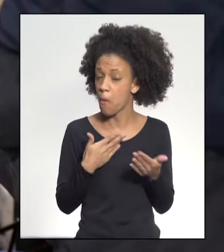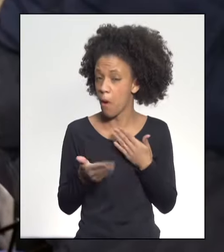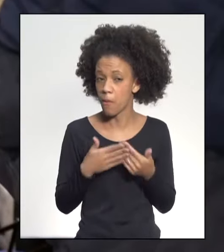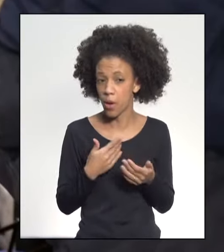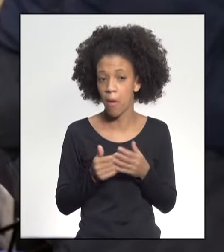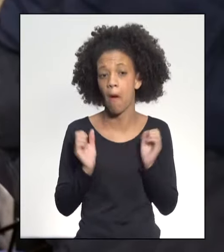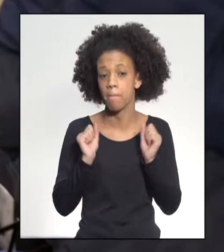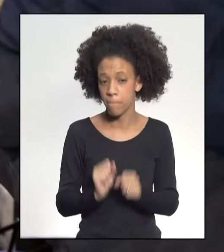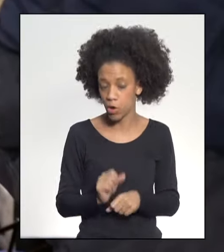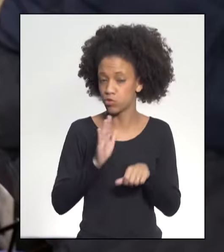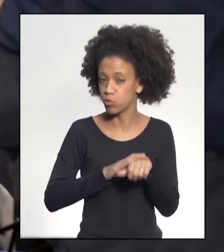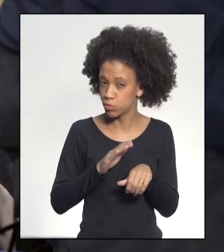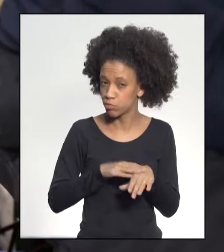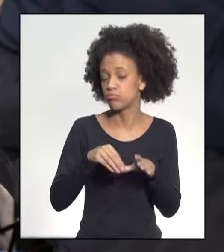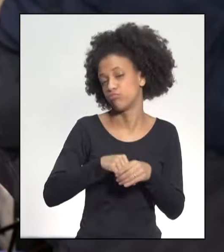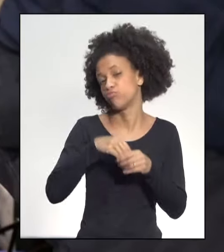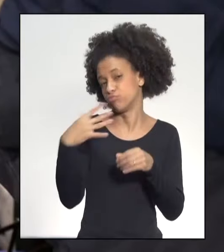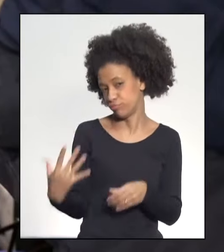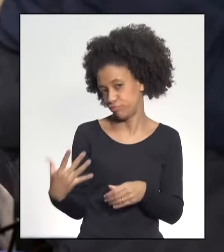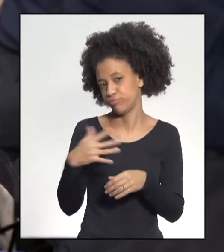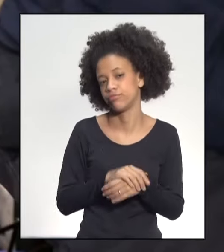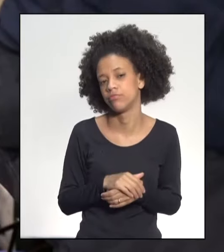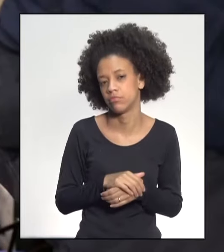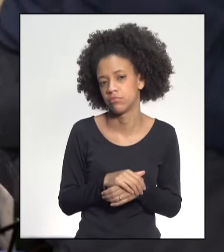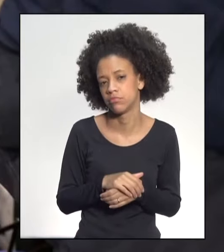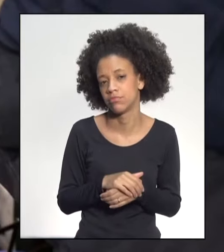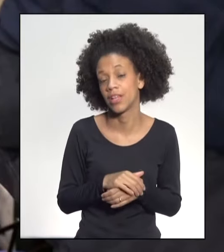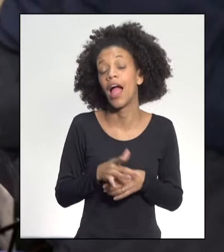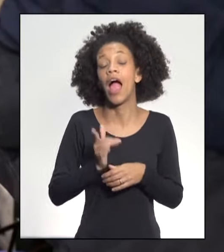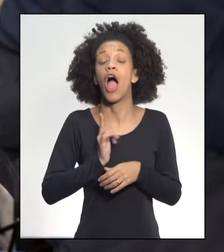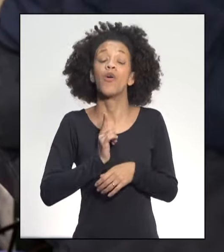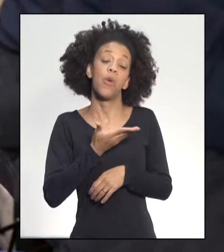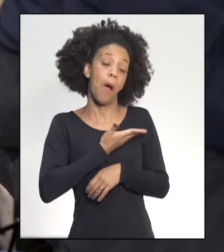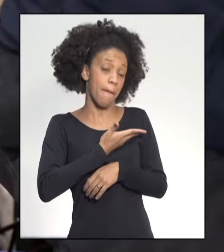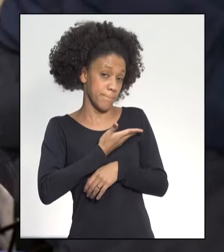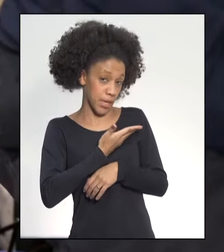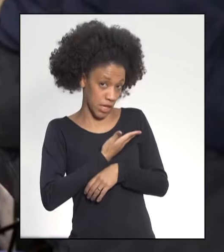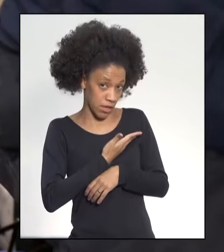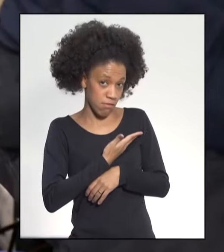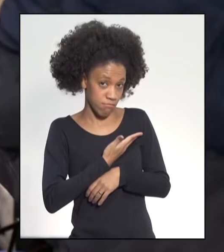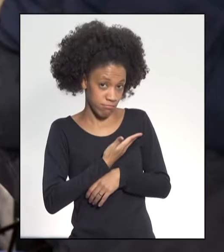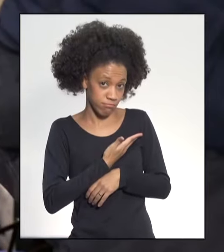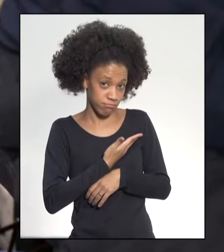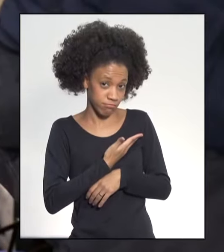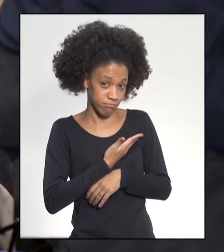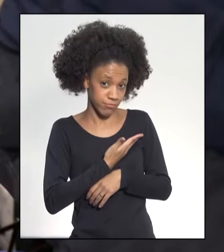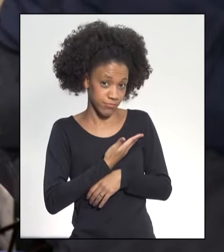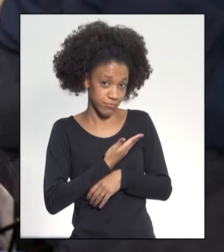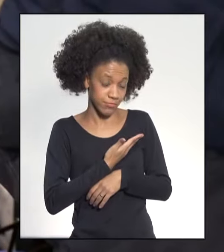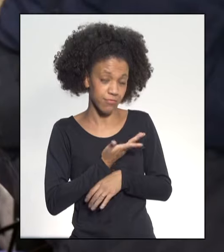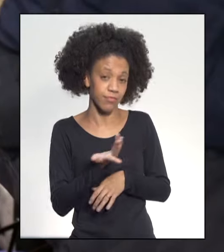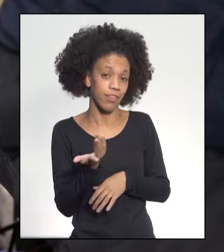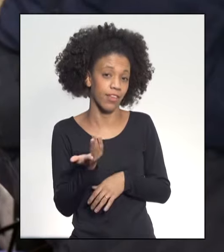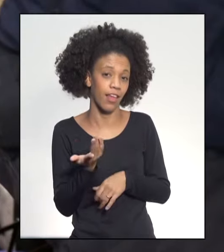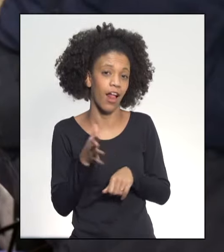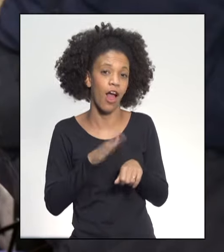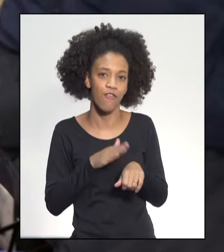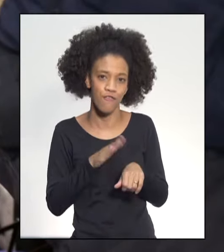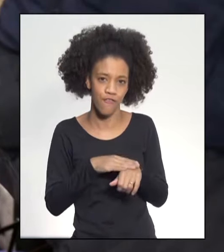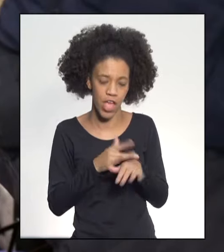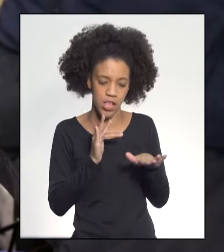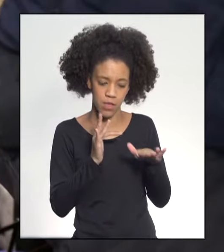um produtor de conteúdo. Eu tenho uma amiga que ela fez uma página